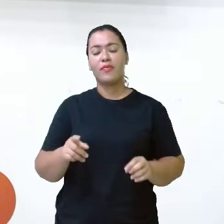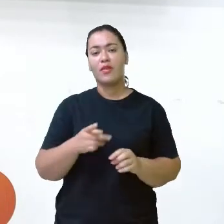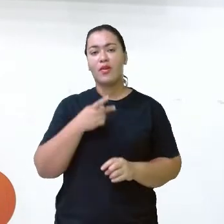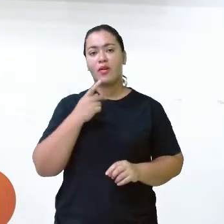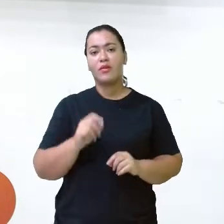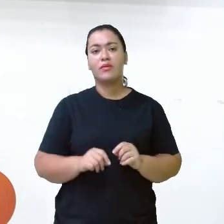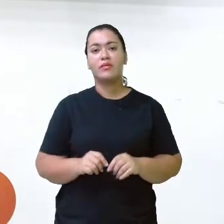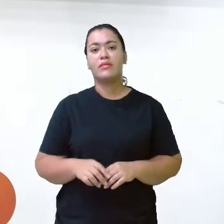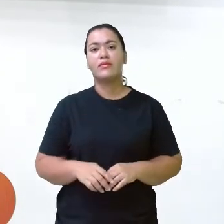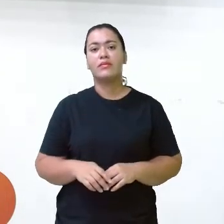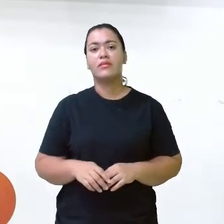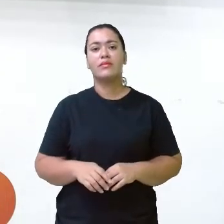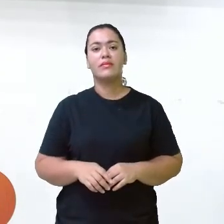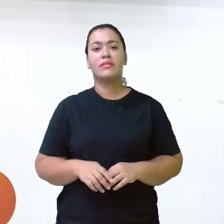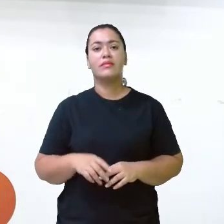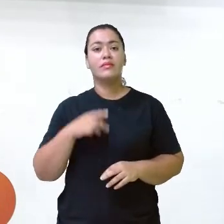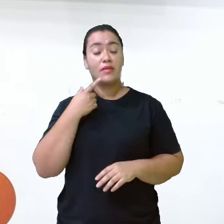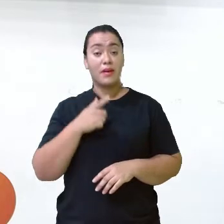falou,